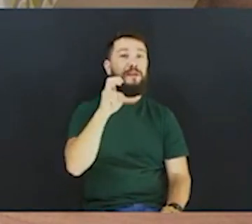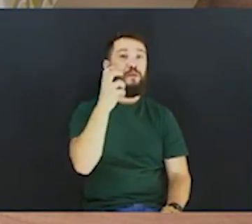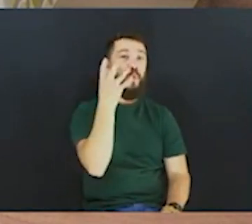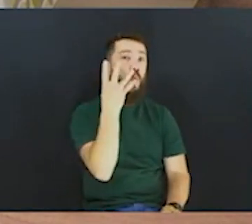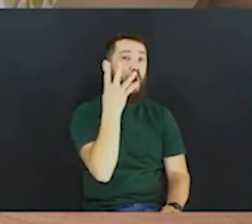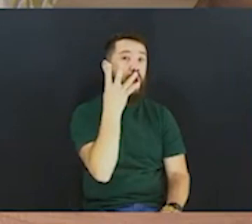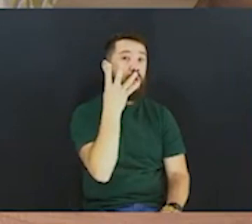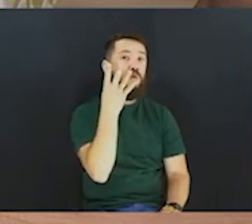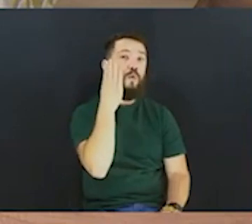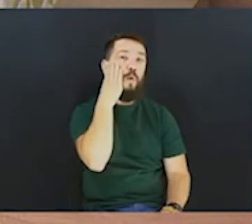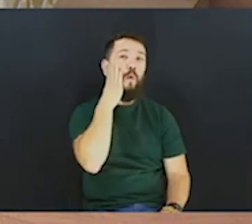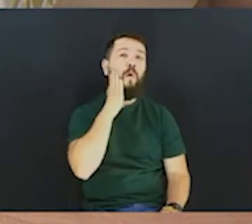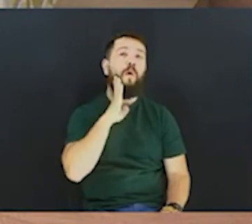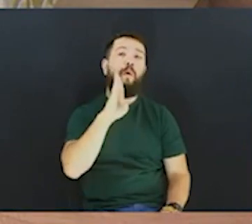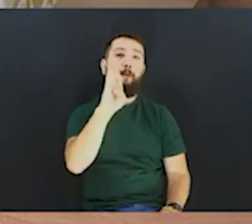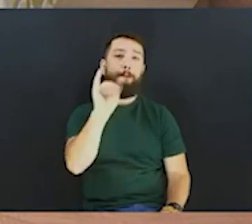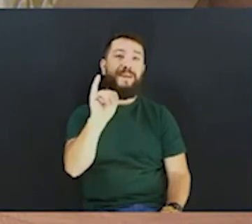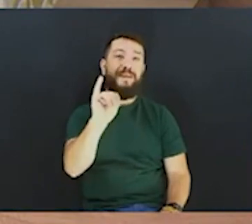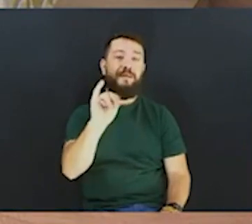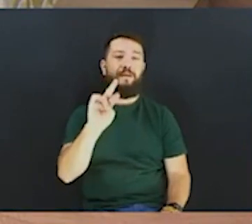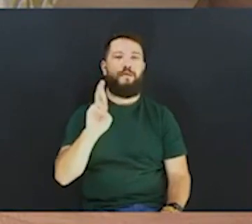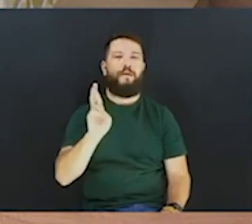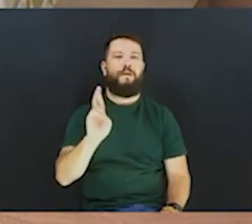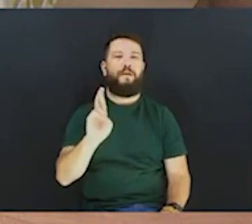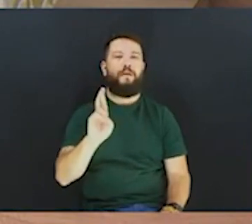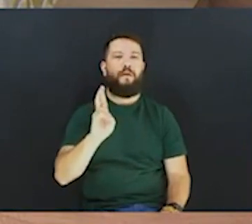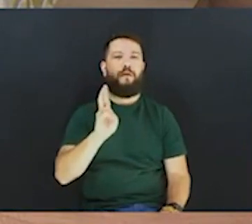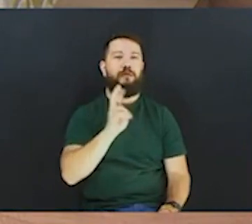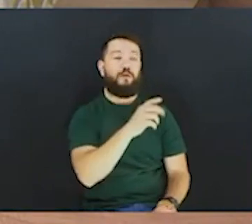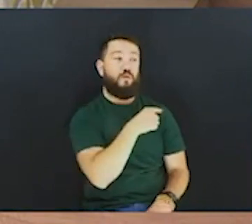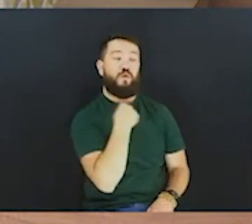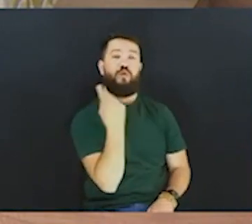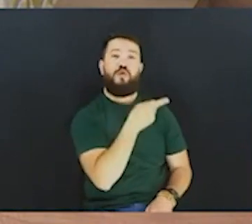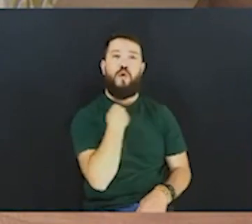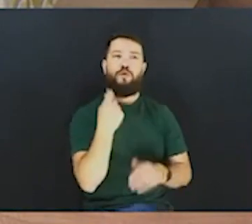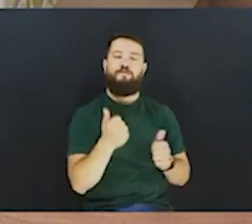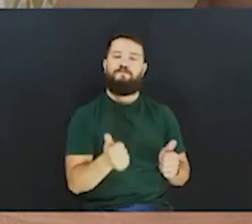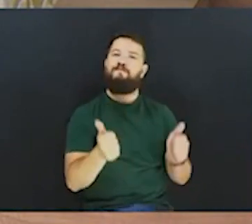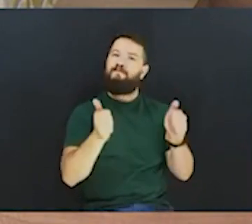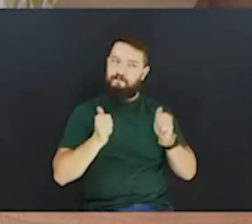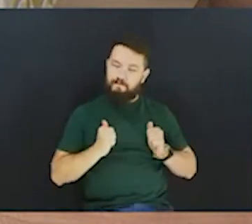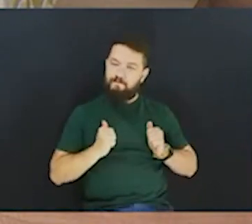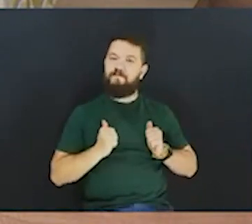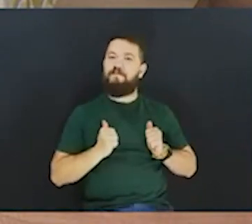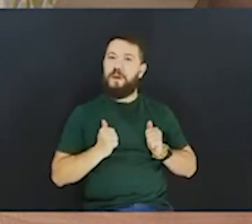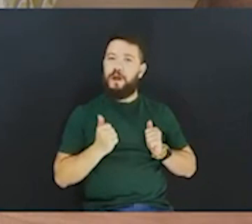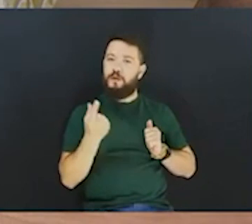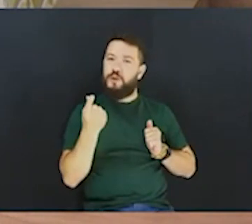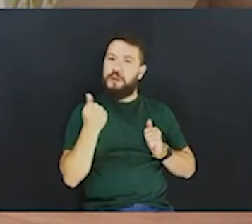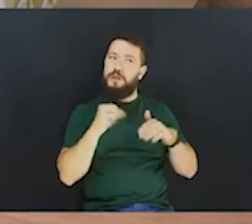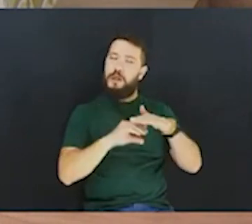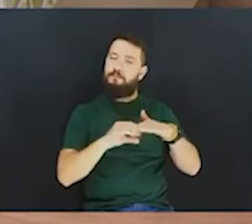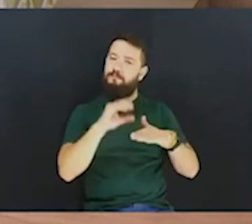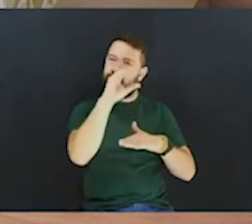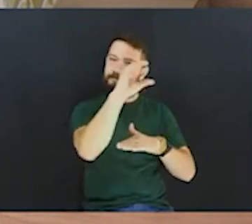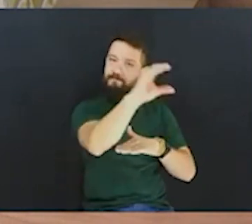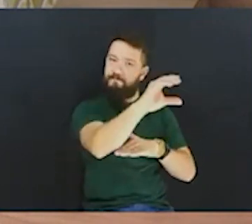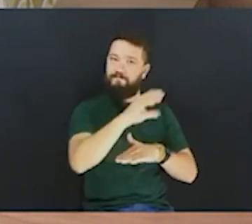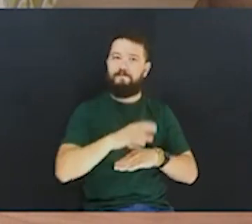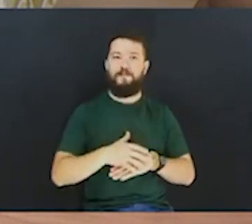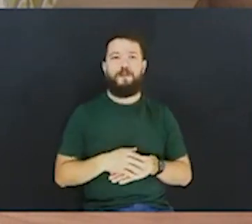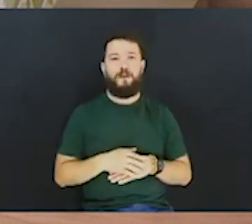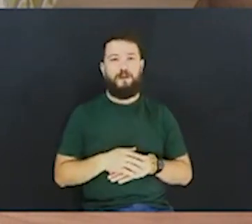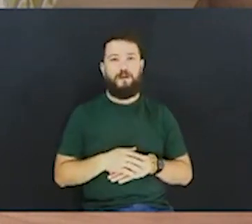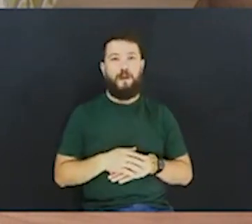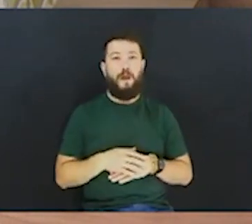já a partir do próximo ano e nós fizemos a nossa parte Abrindo mão de parte do que é direito da câmara com o orçamento portanto eu vejo que a câmara municipal